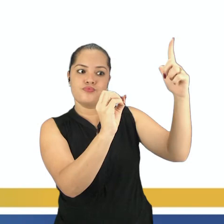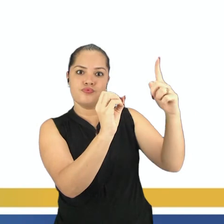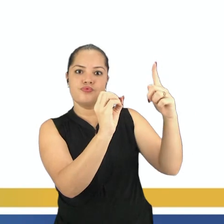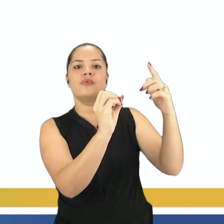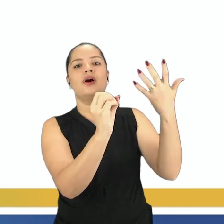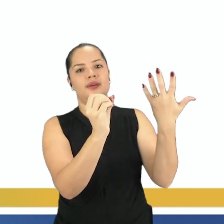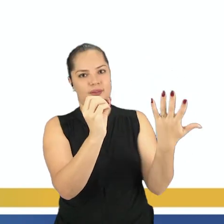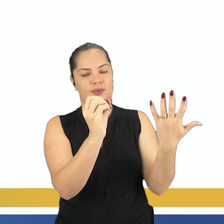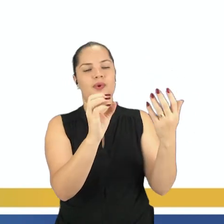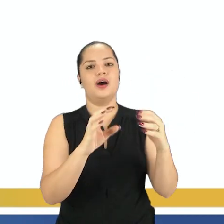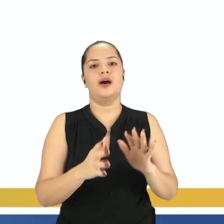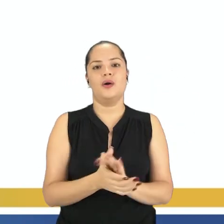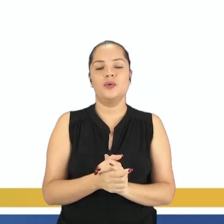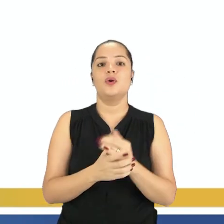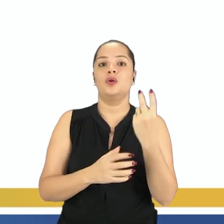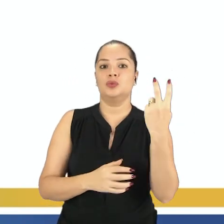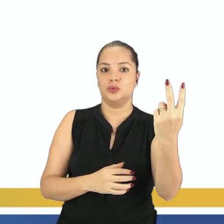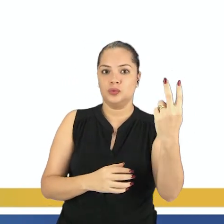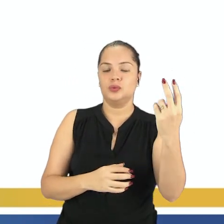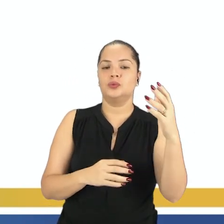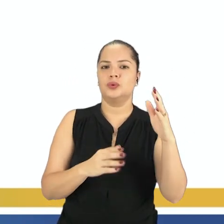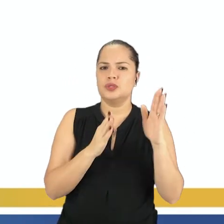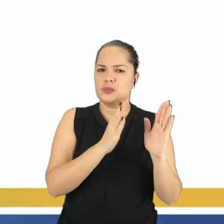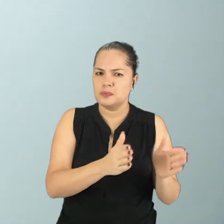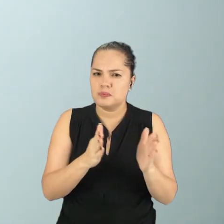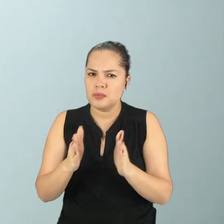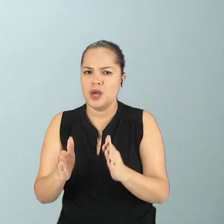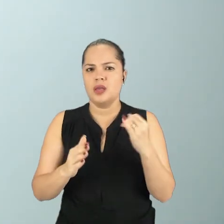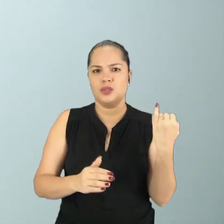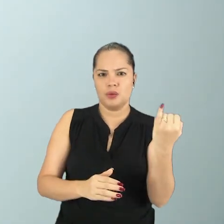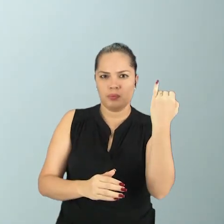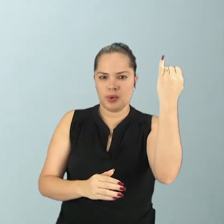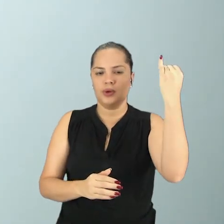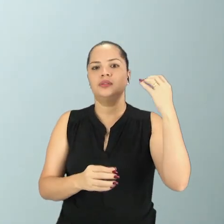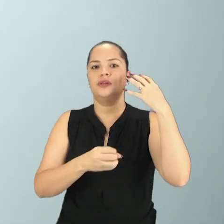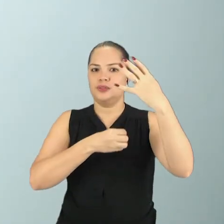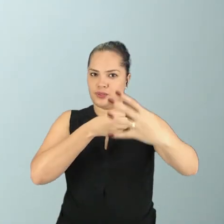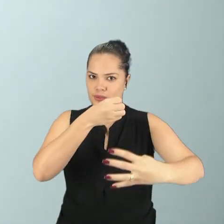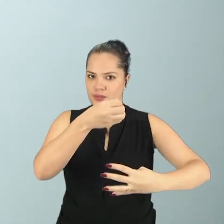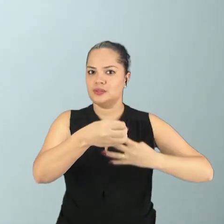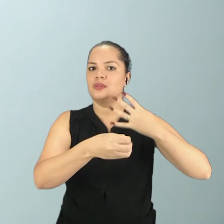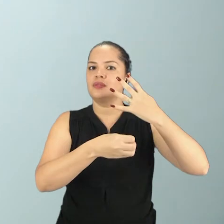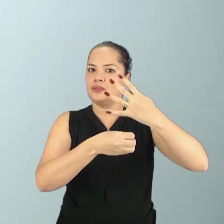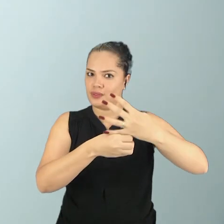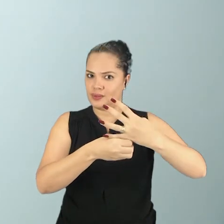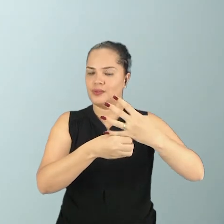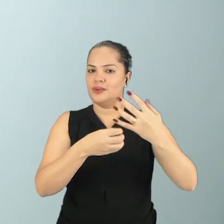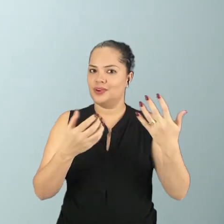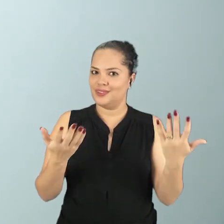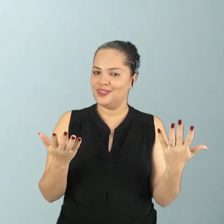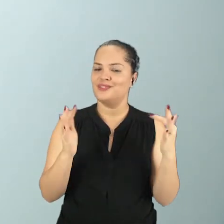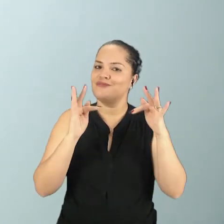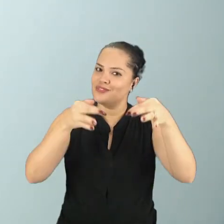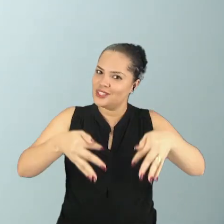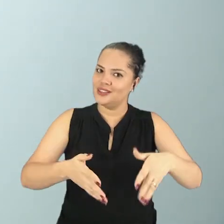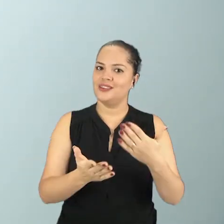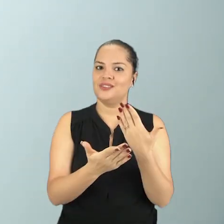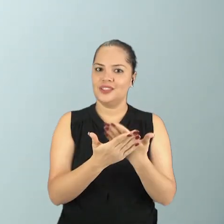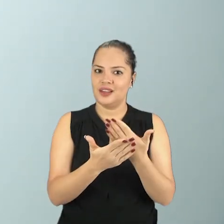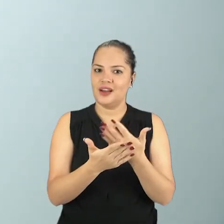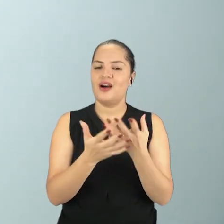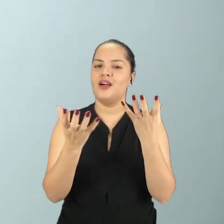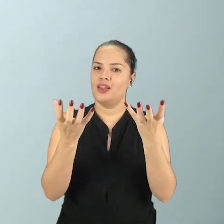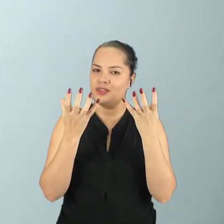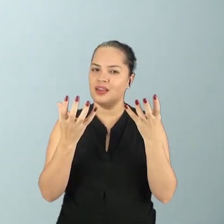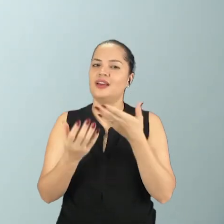bom? São dois momentos importantes que vão influenciar ali a sucessão das estações do ano, tá, gente? Fico por aqui. Espero que